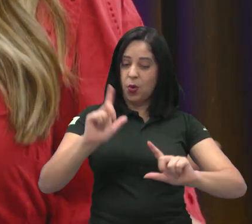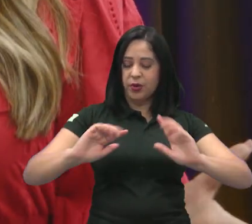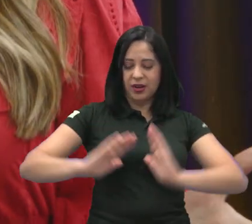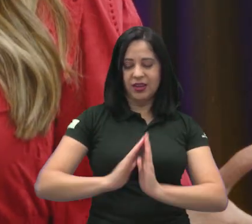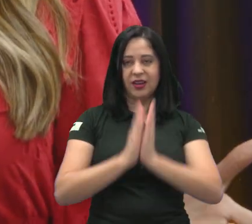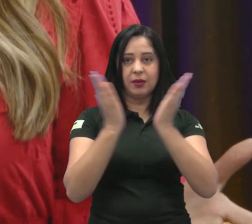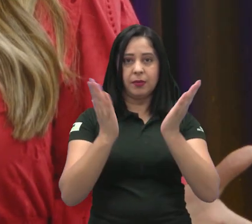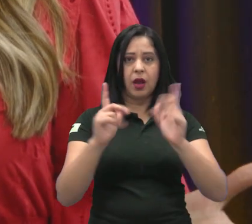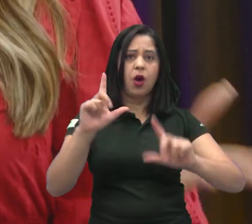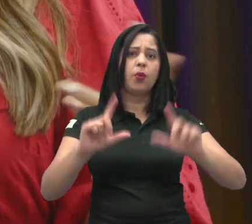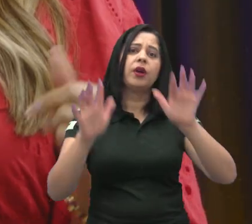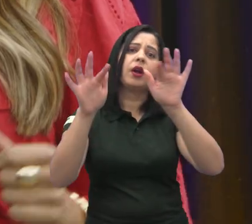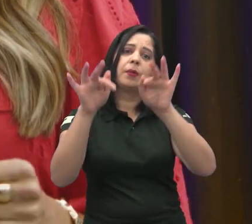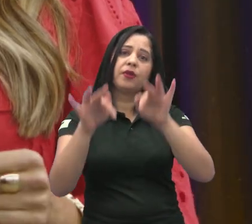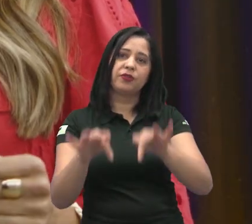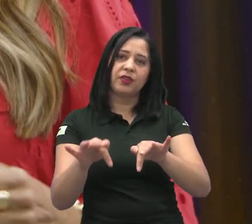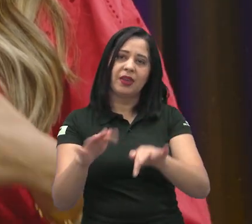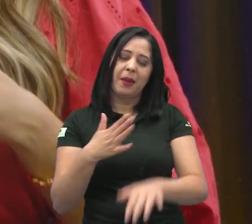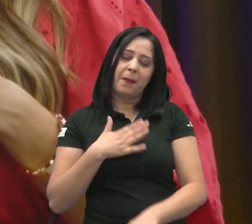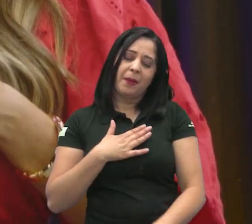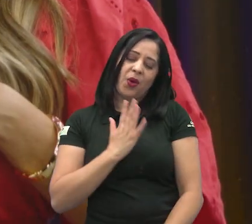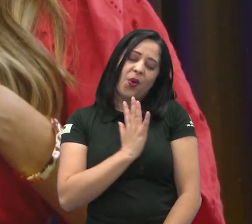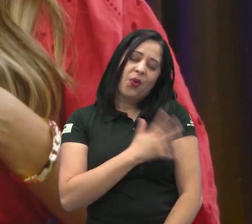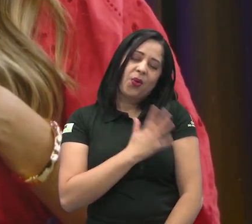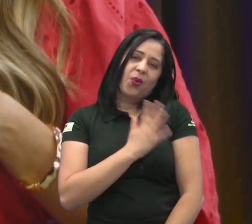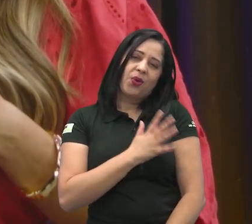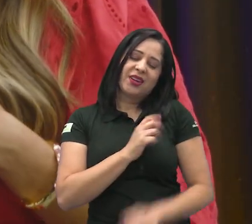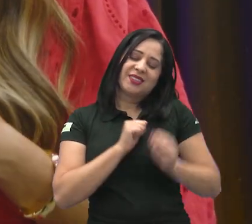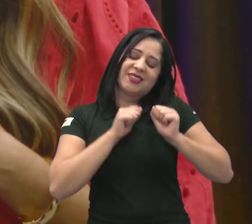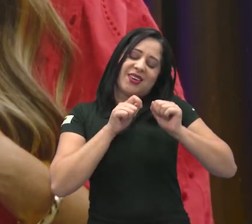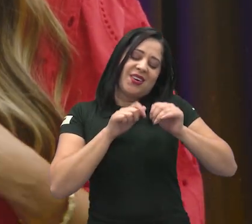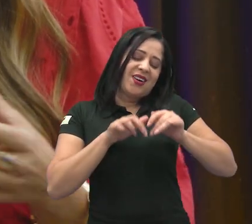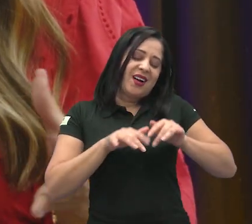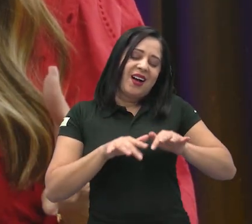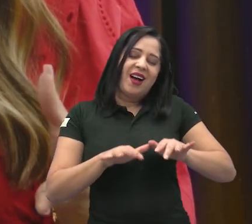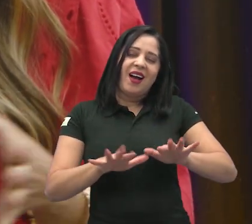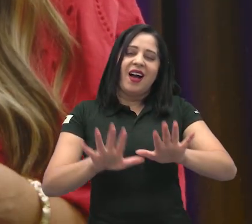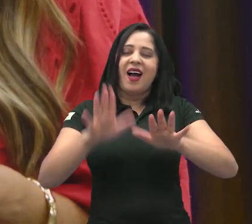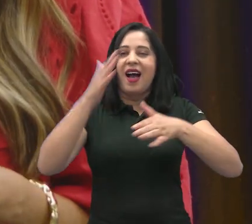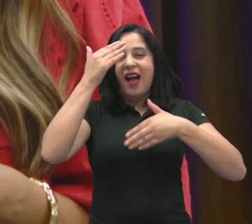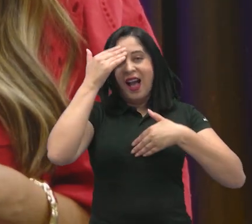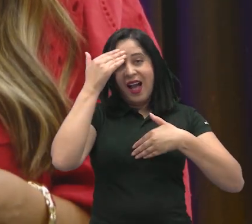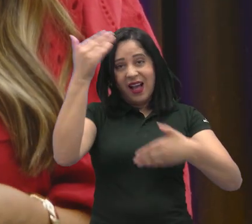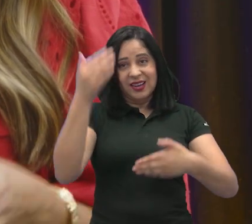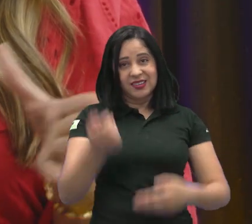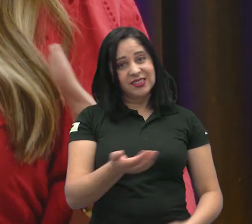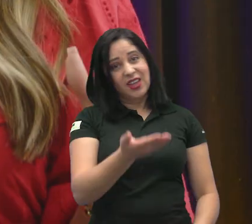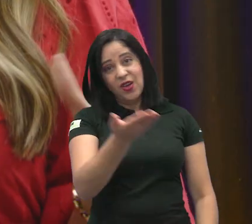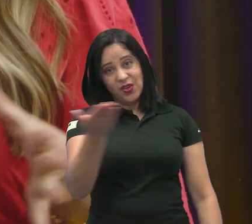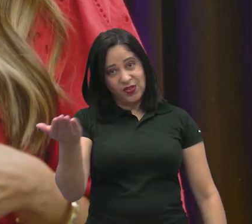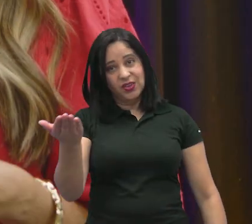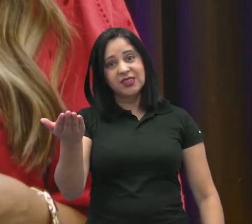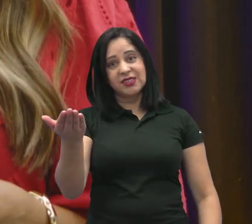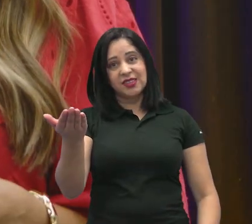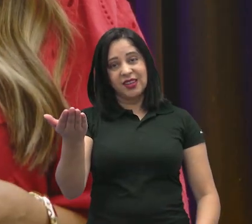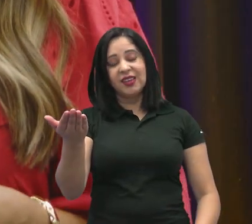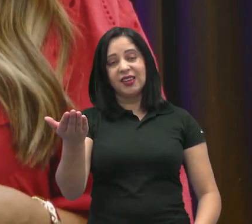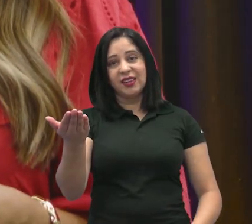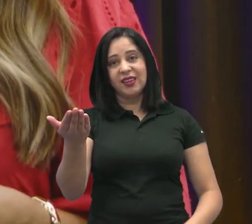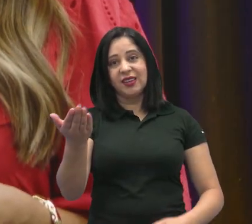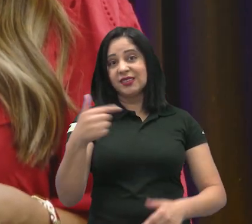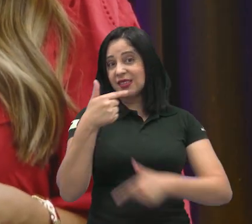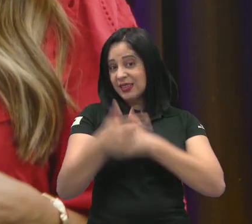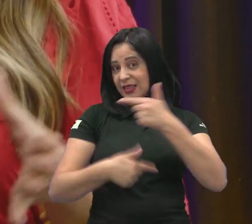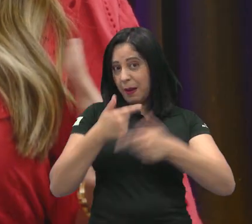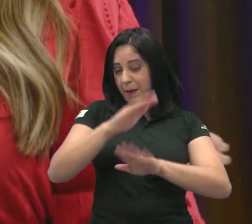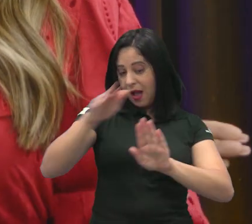E chegamos ao final do programa. Meu coração transborda de gratidão a todos que fazem a TV Câmara